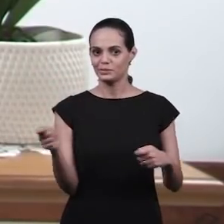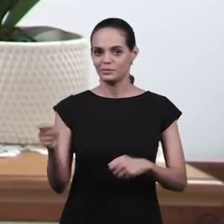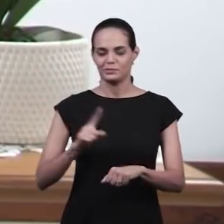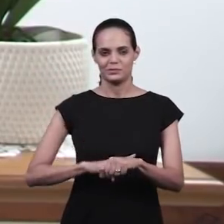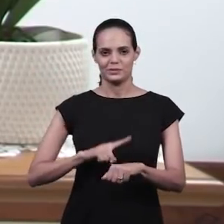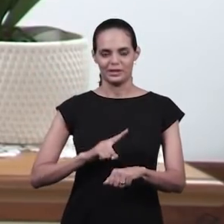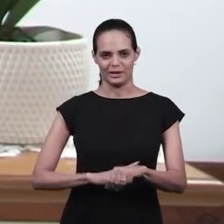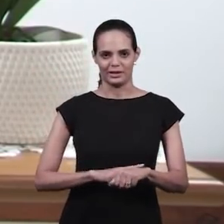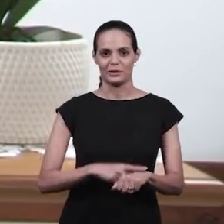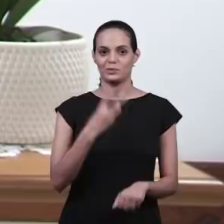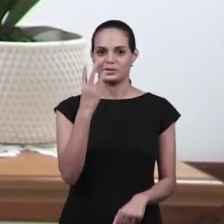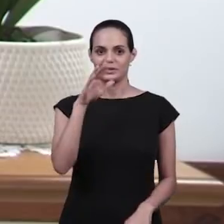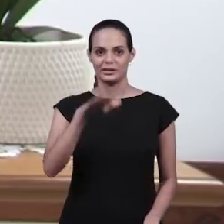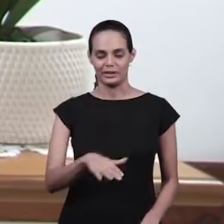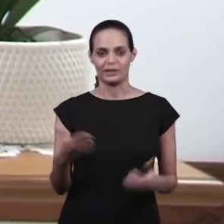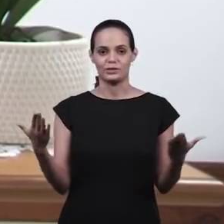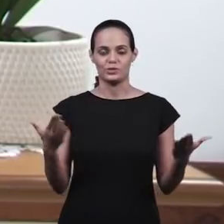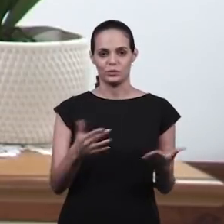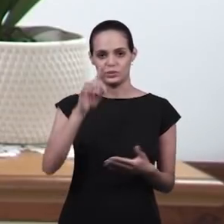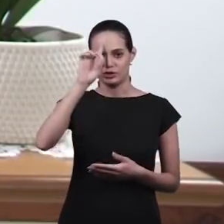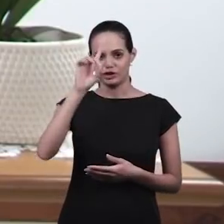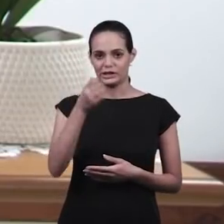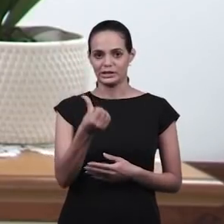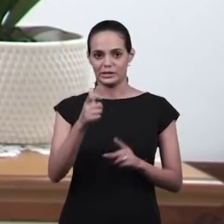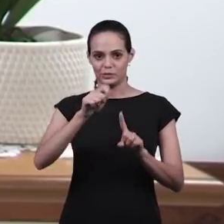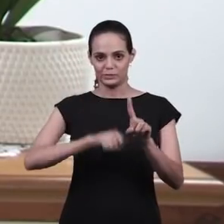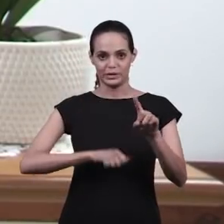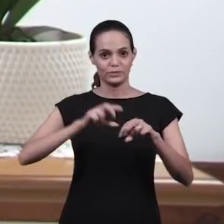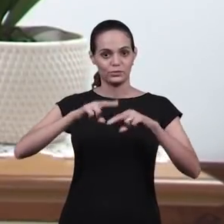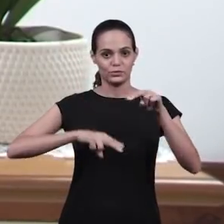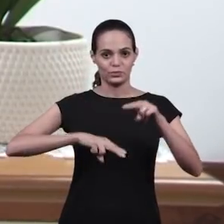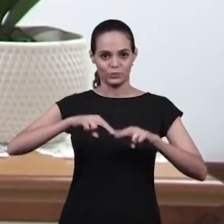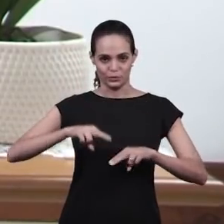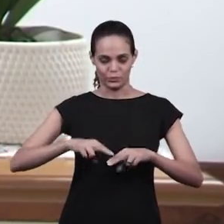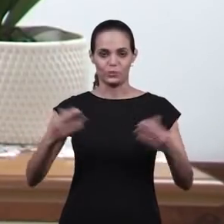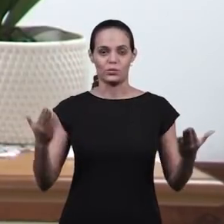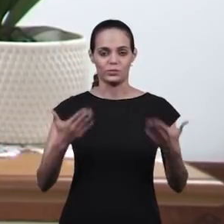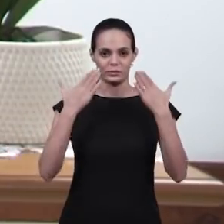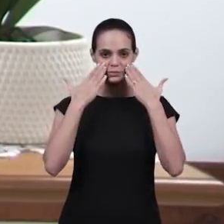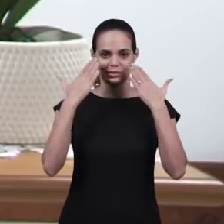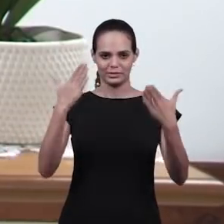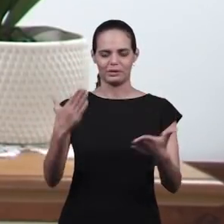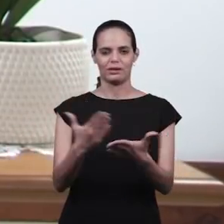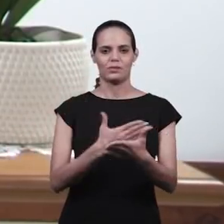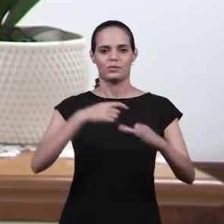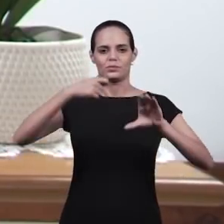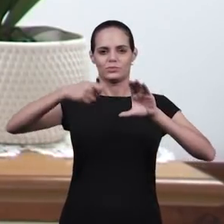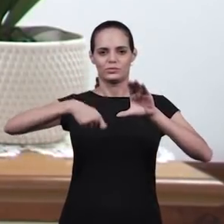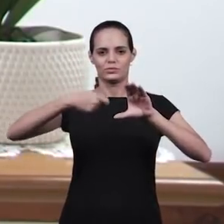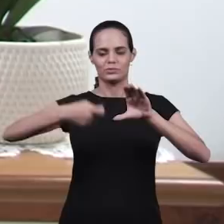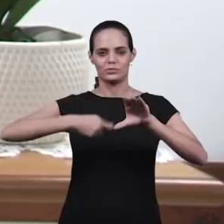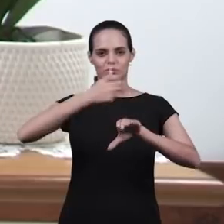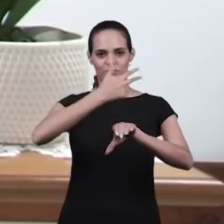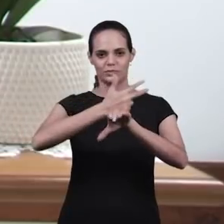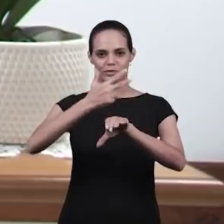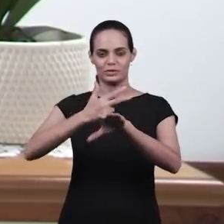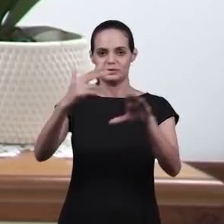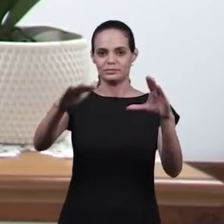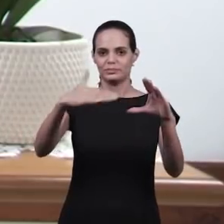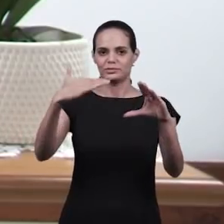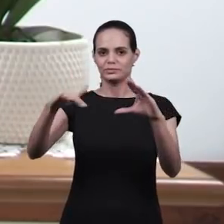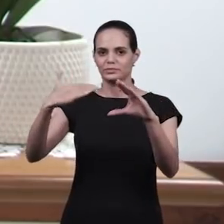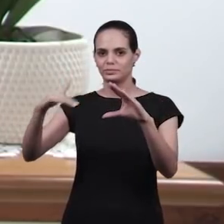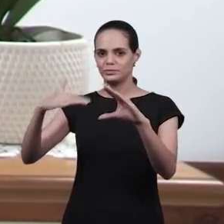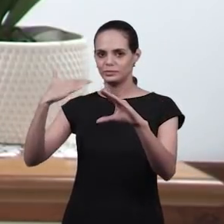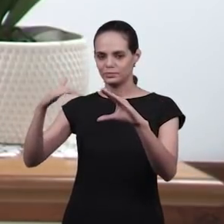domingo, sempre às 15 horas. Hoje, dia 6 de junho, nós vamos apresentar alguns vídeos que